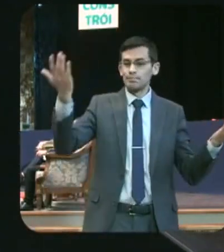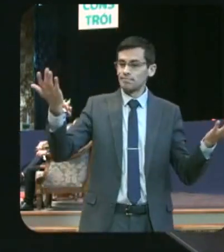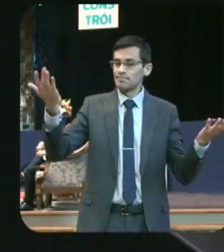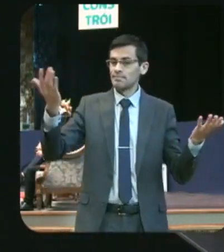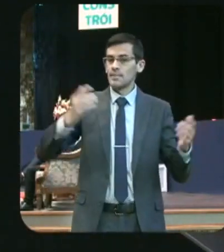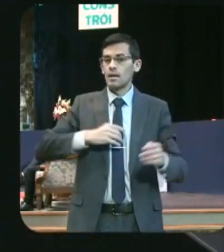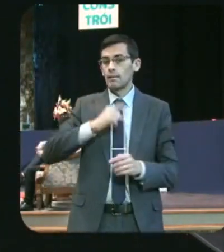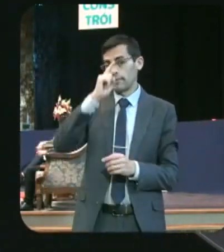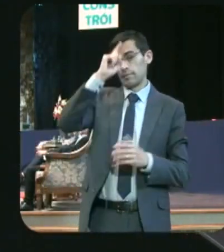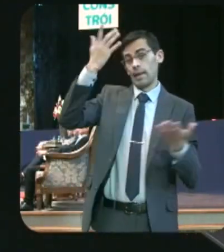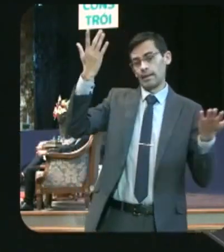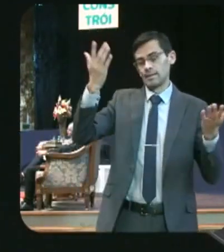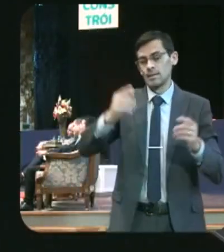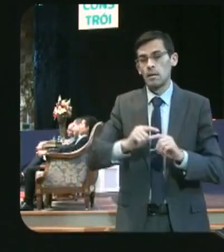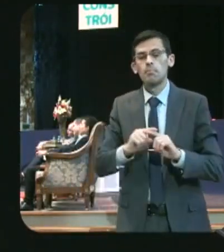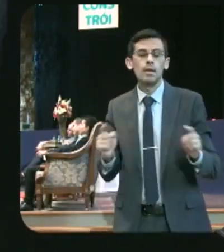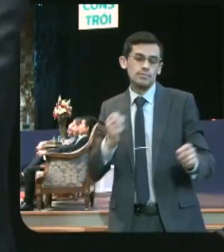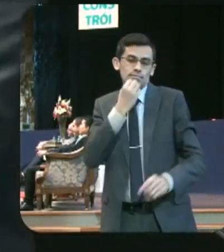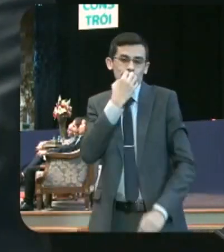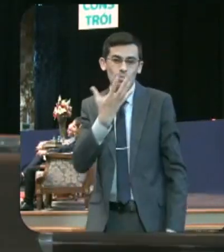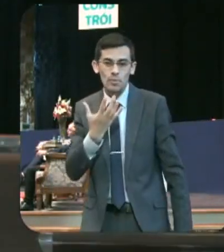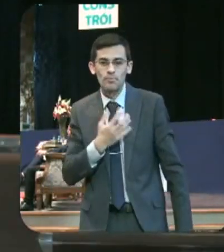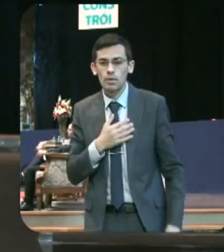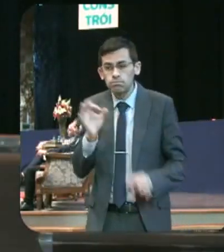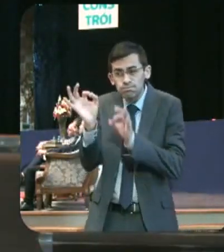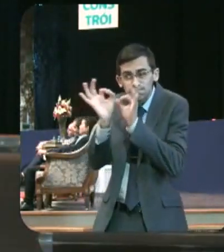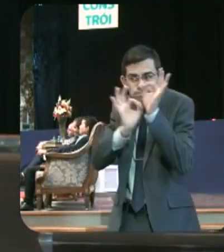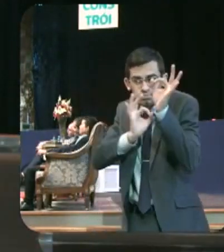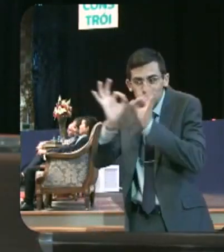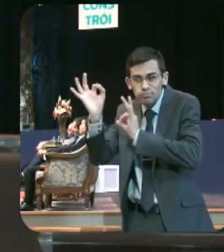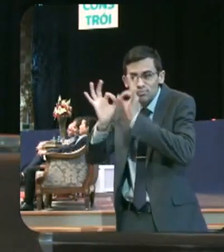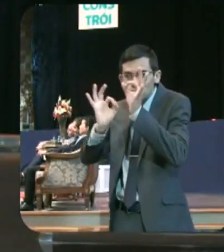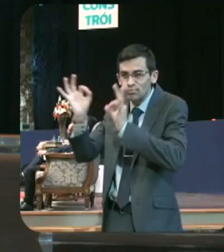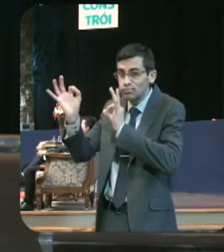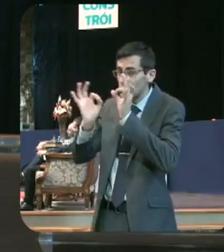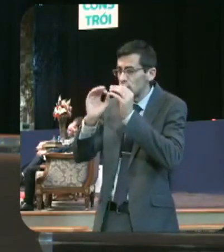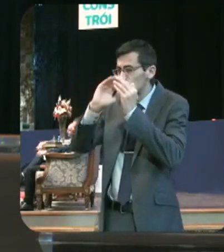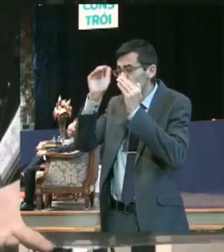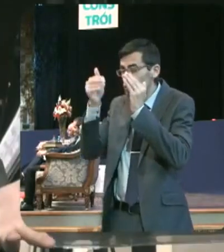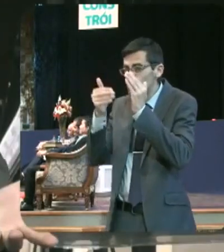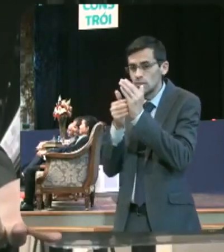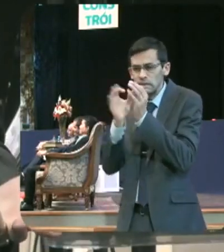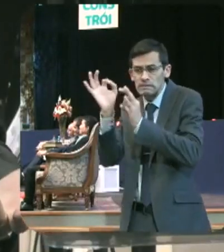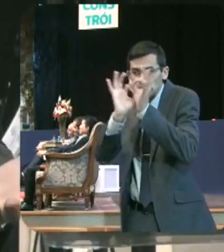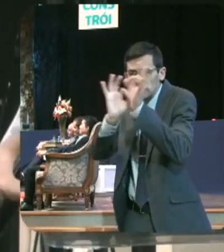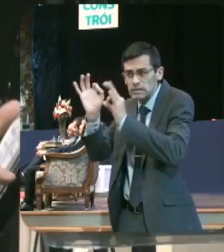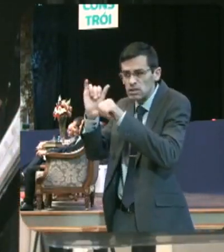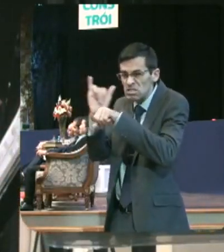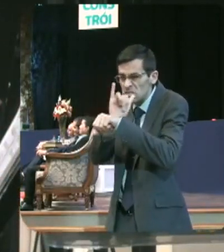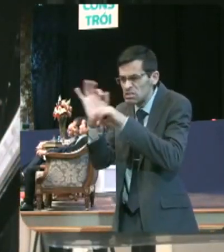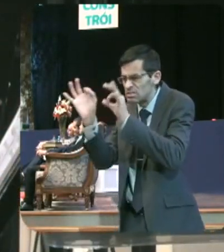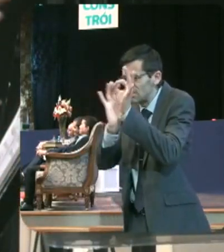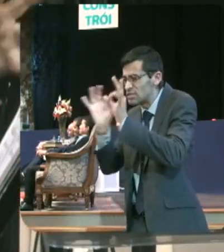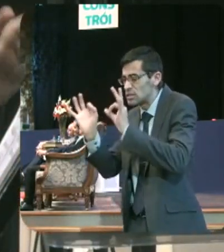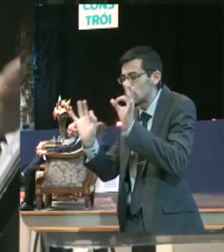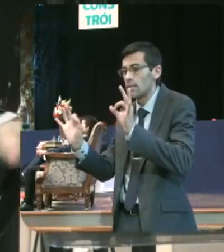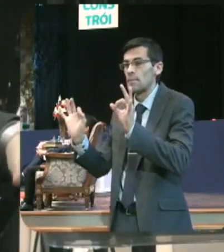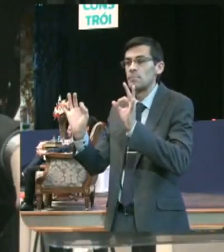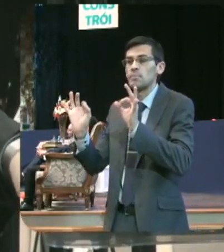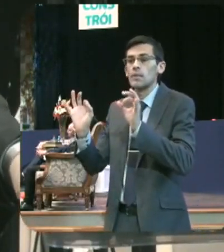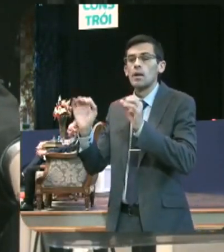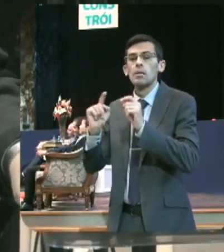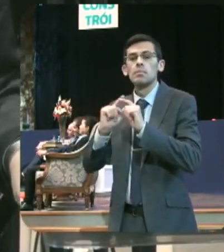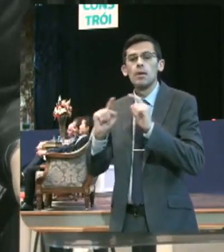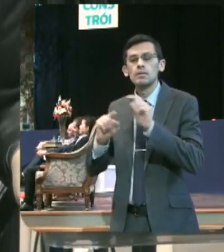assim, bom, você imagina, ideia mirabolante a minha, né? Engenharia